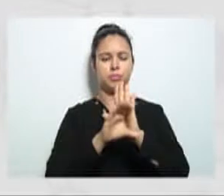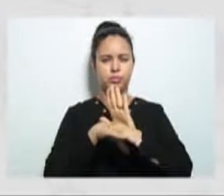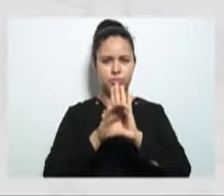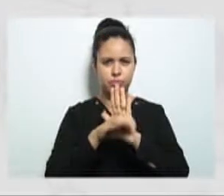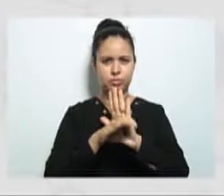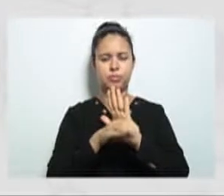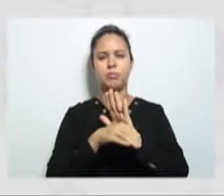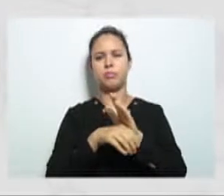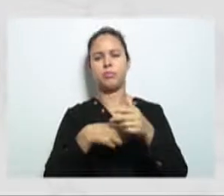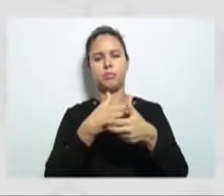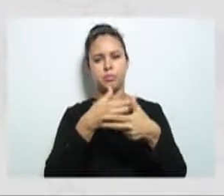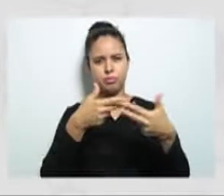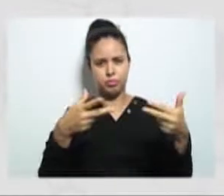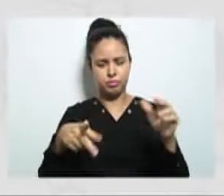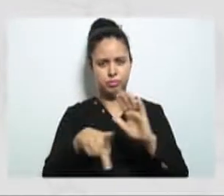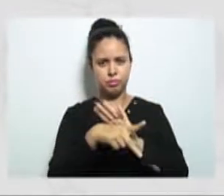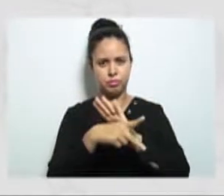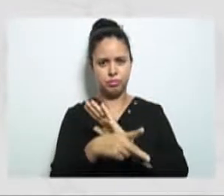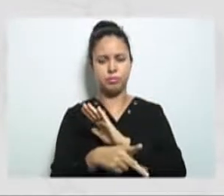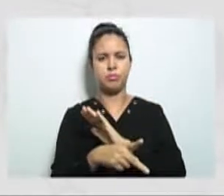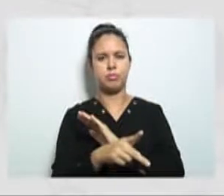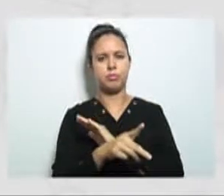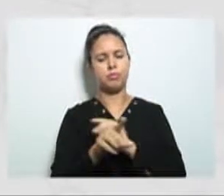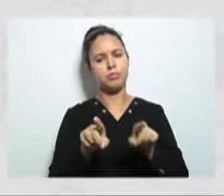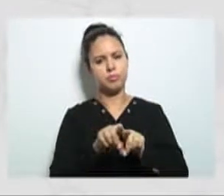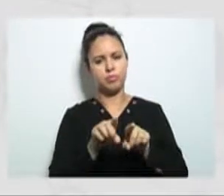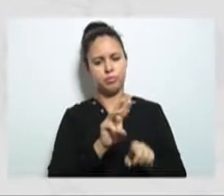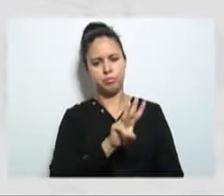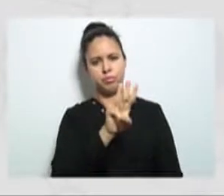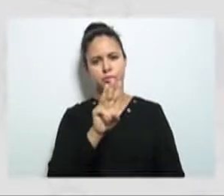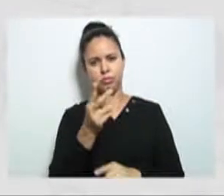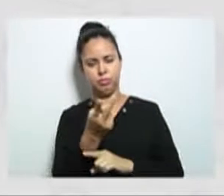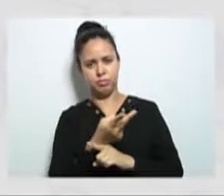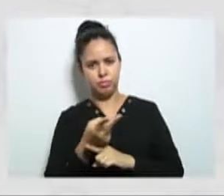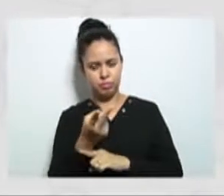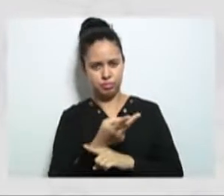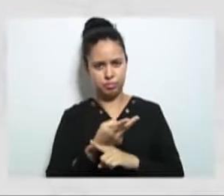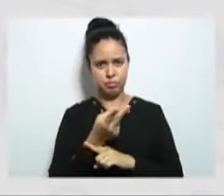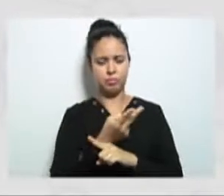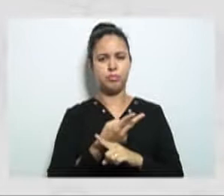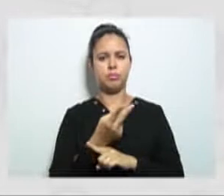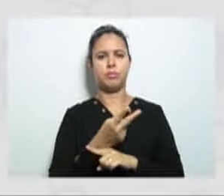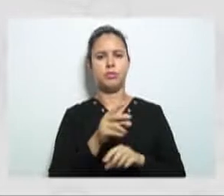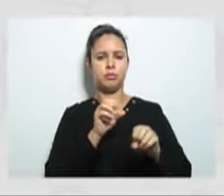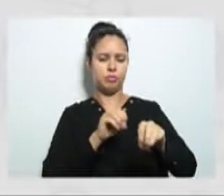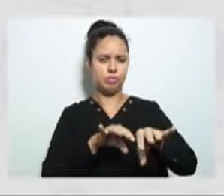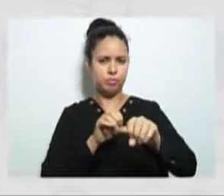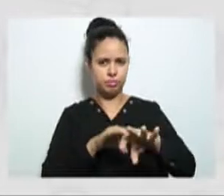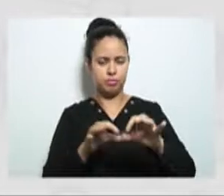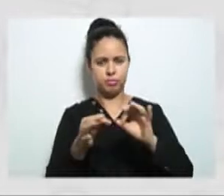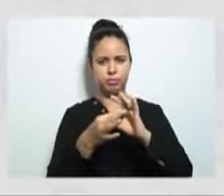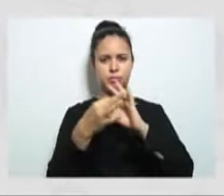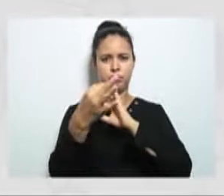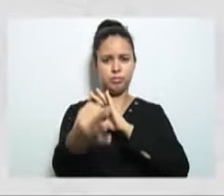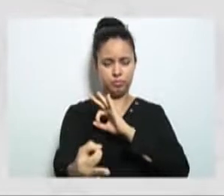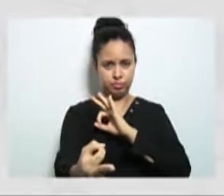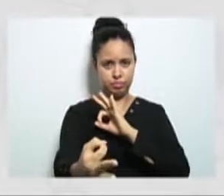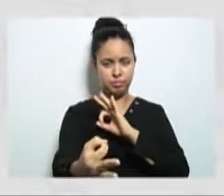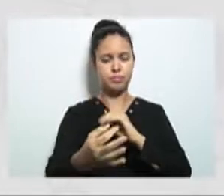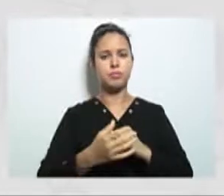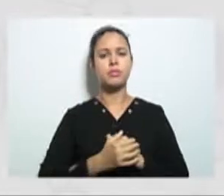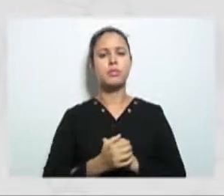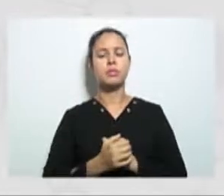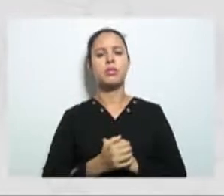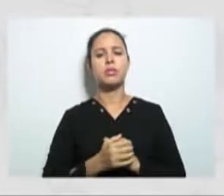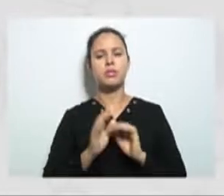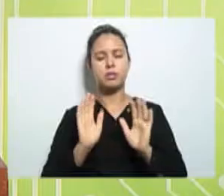browsers, protocolos e serviços, sites de busca, ergonomia e educação à distância, tá bom, gente? Como a gente